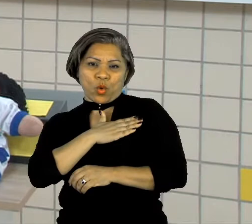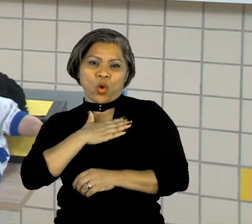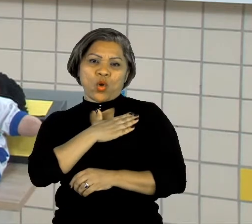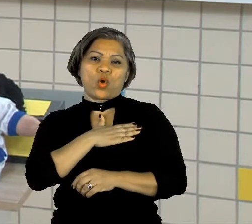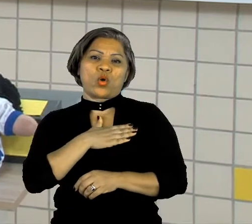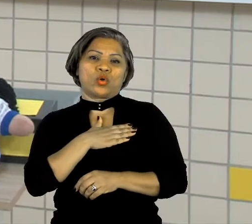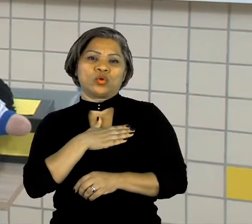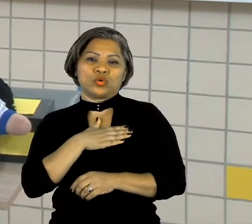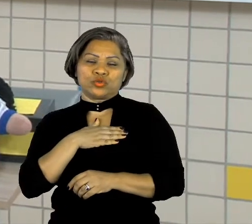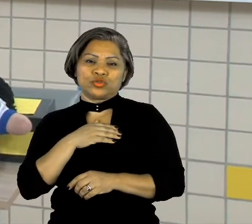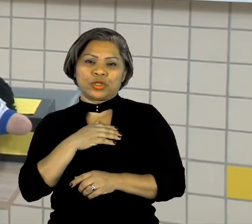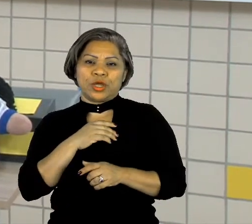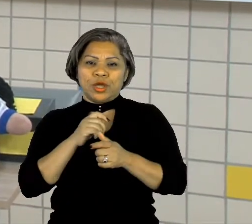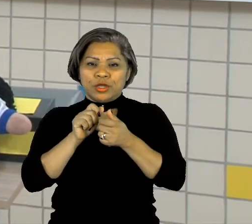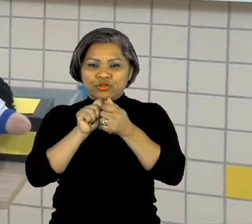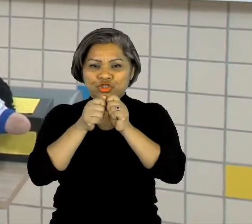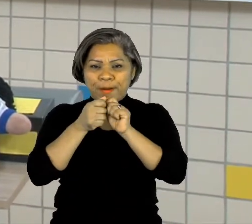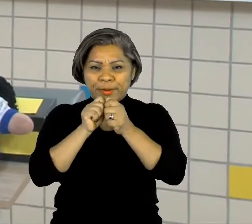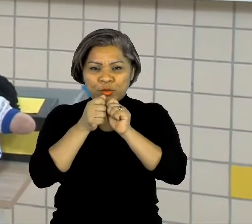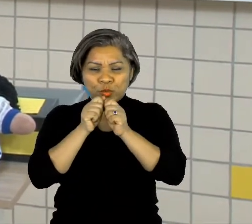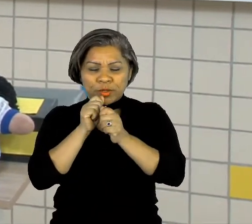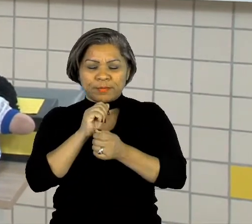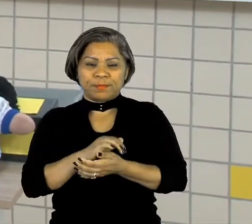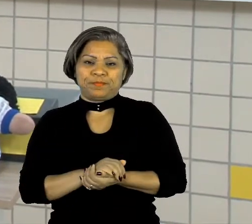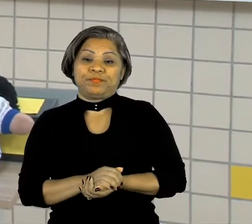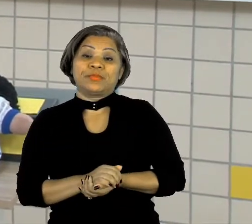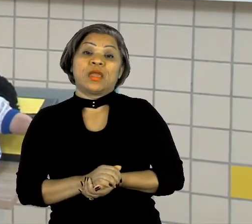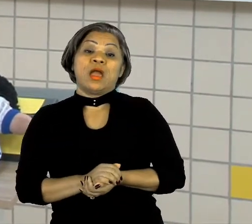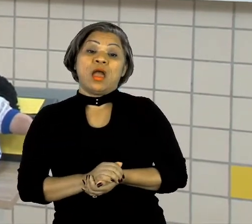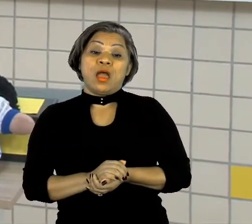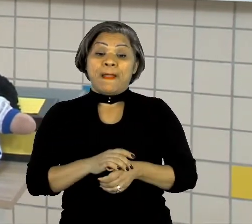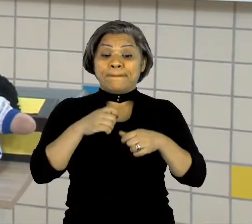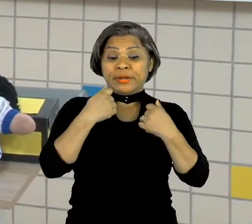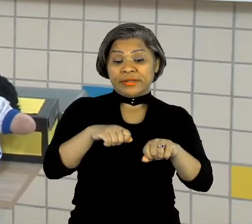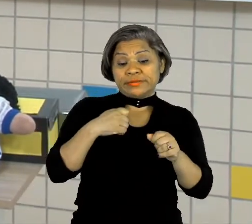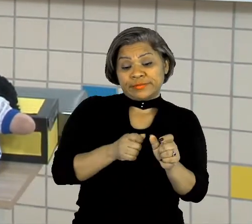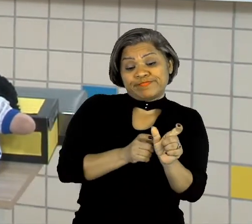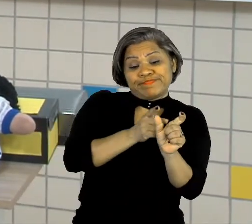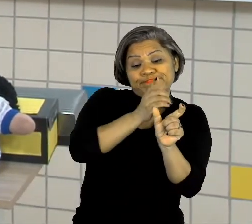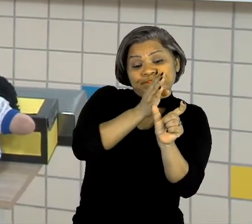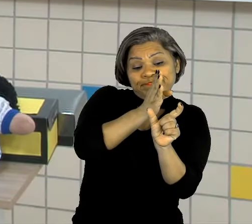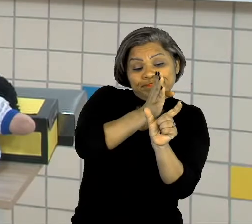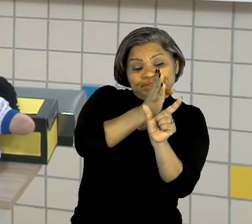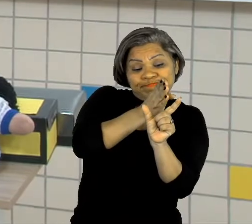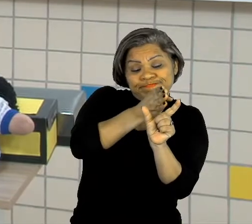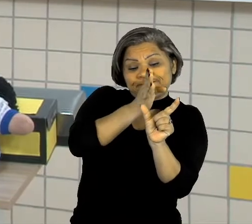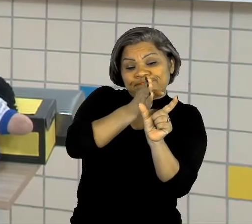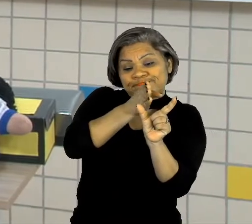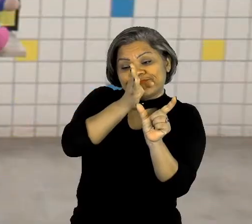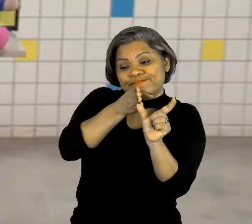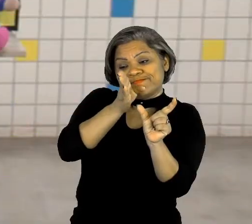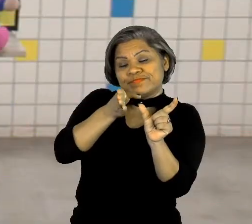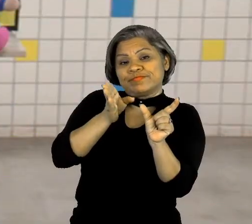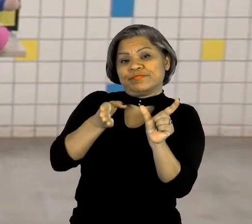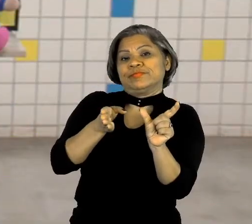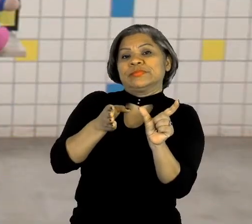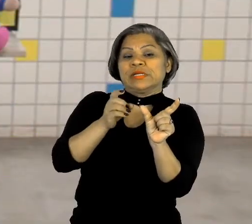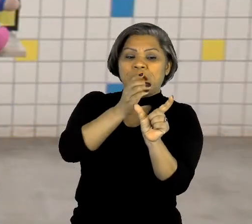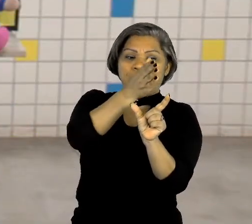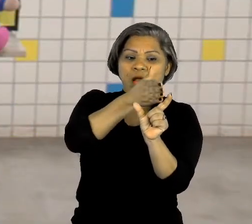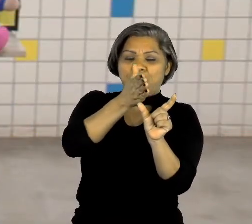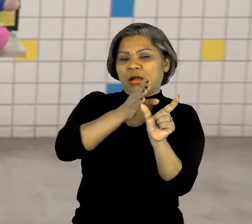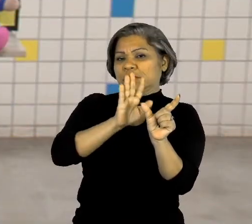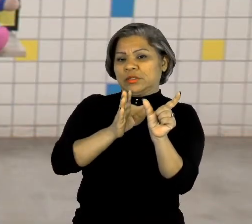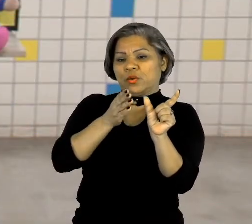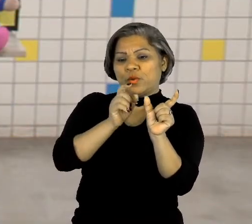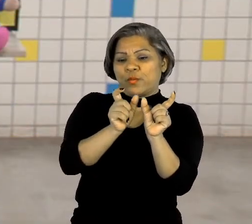aí precisa de ter o teu espaço. E que eles não vão estar juntinhos igual as letras, eles vão estar separados. Olha para vocês verem